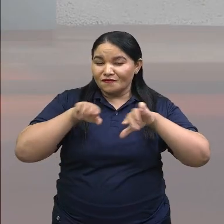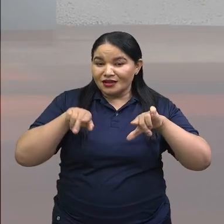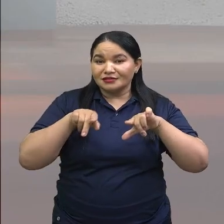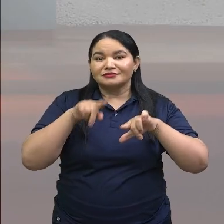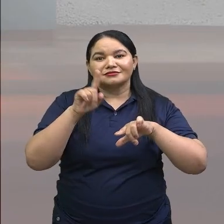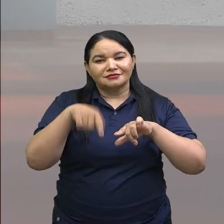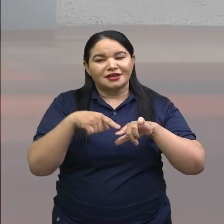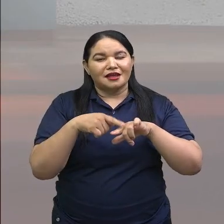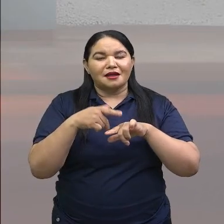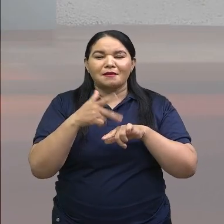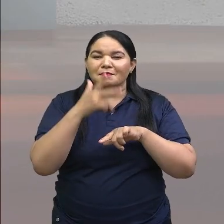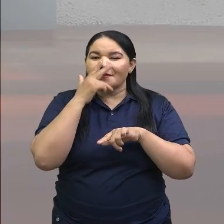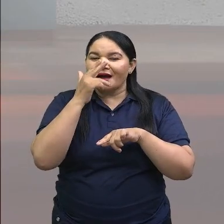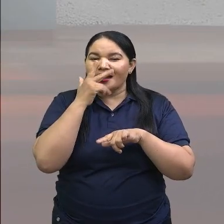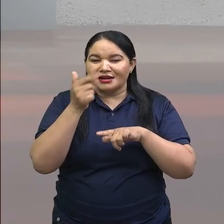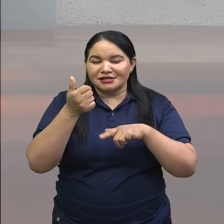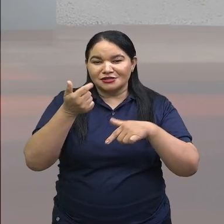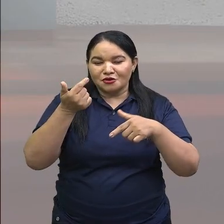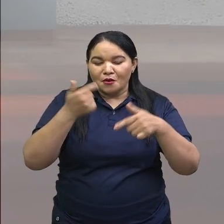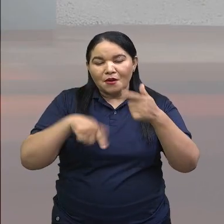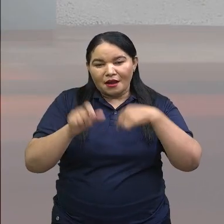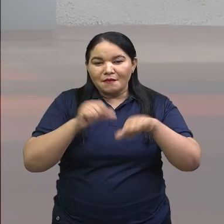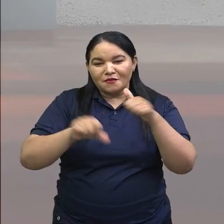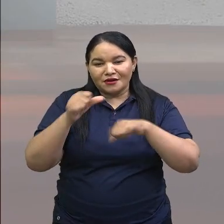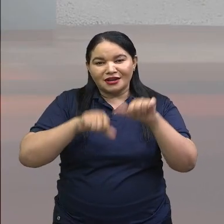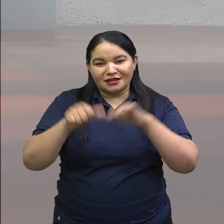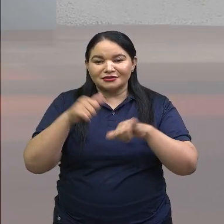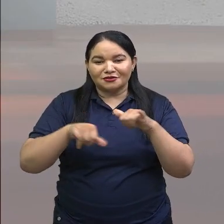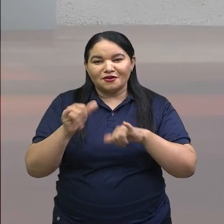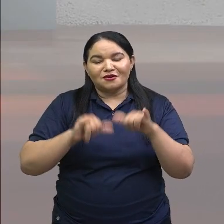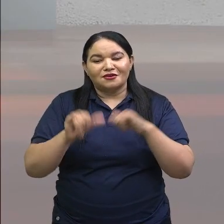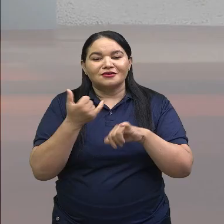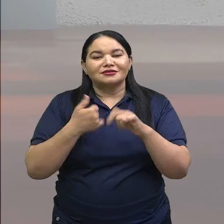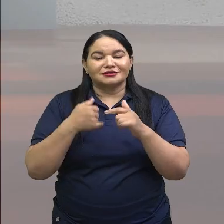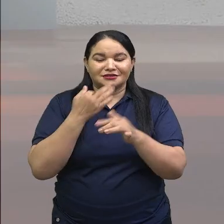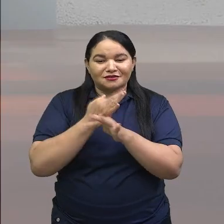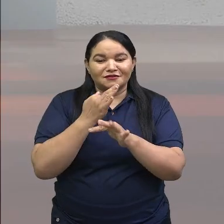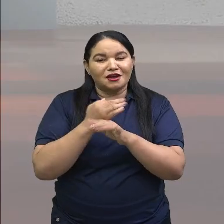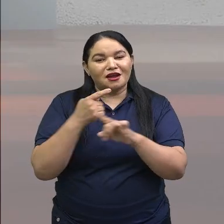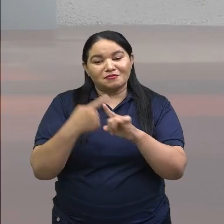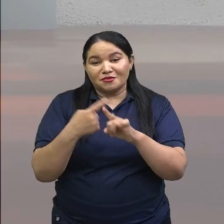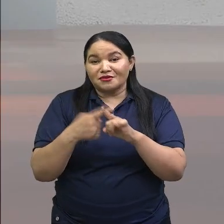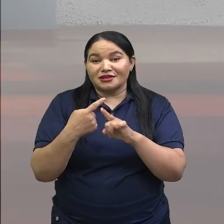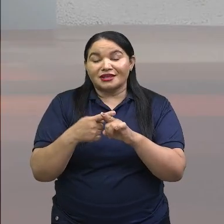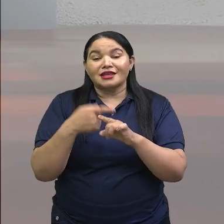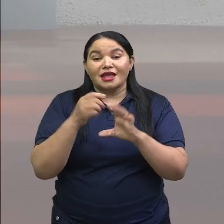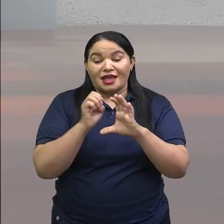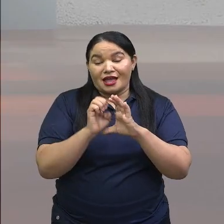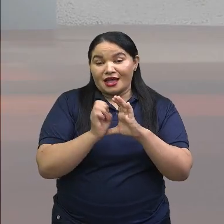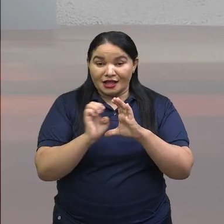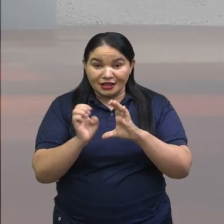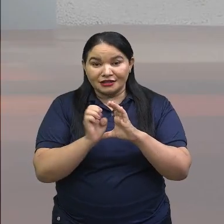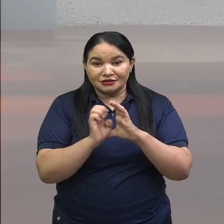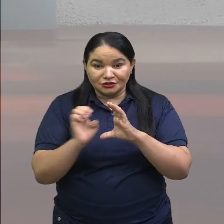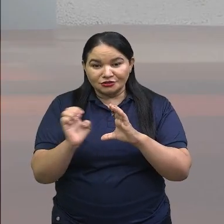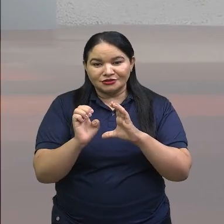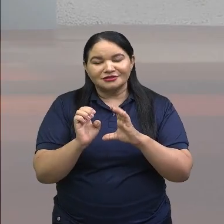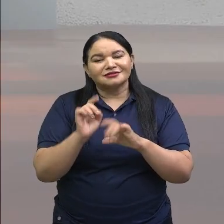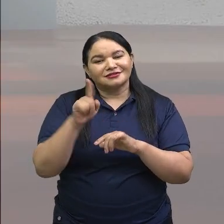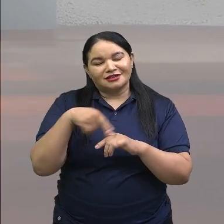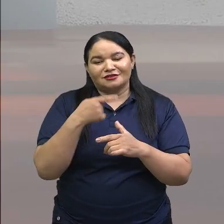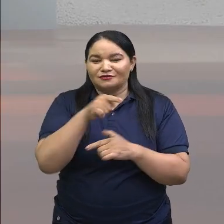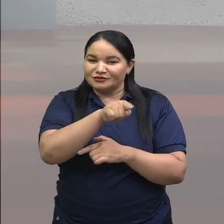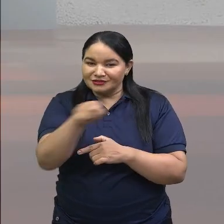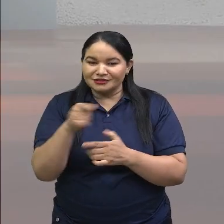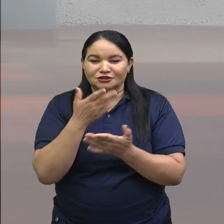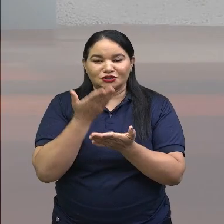laboratório no cotidiano da física, que é a eletrodinâmica. Por quê? Porque você vai estudar os